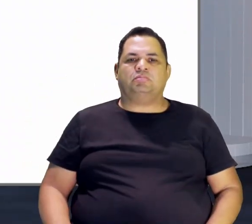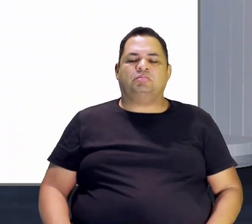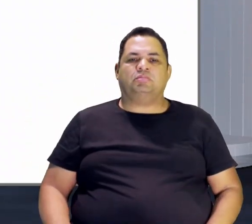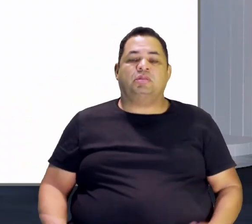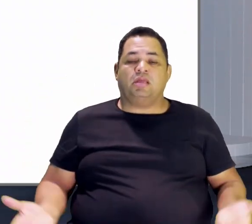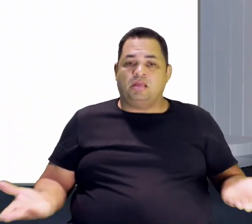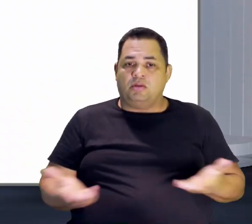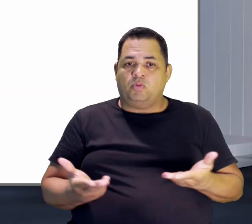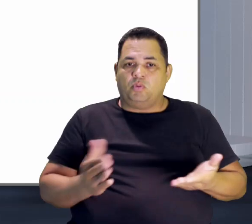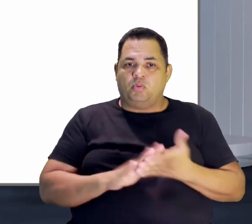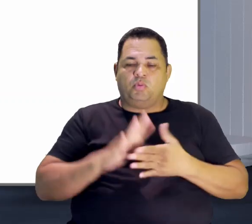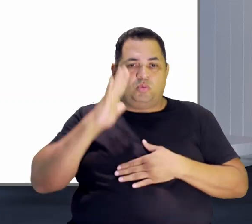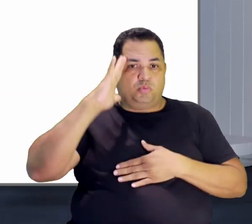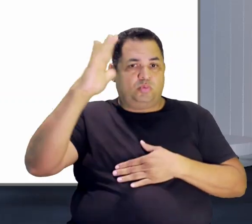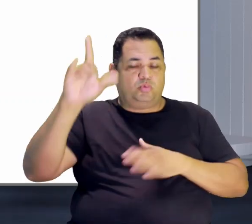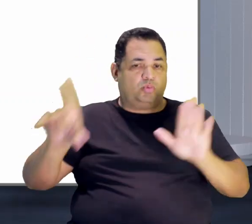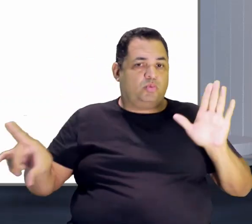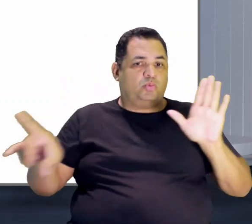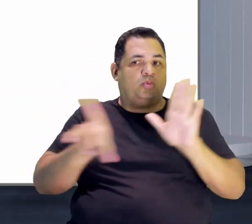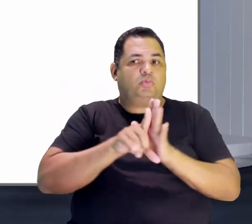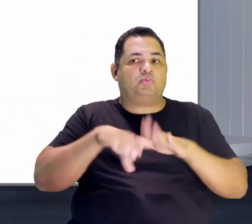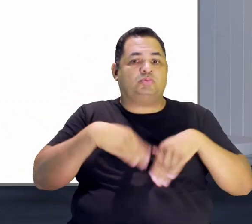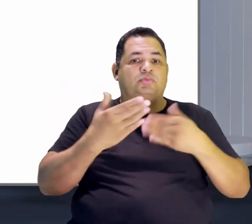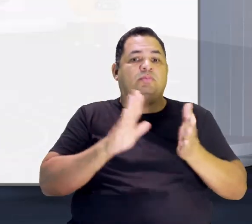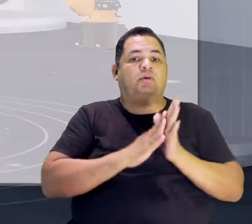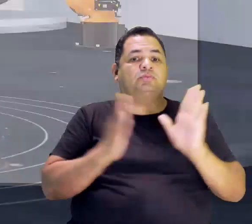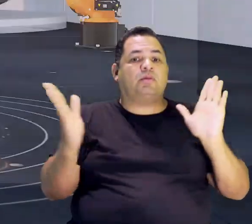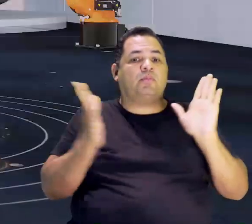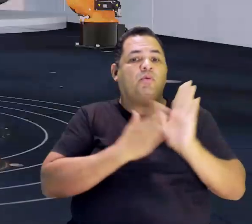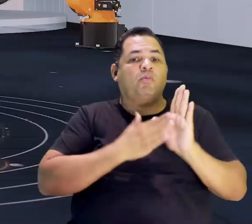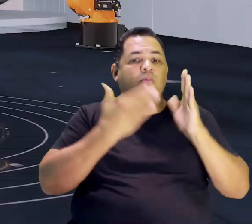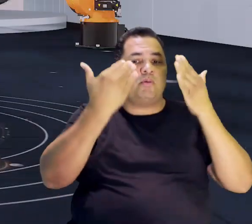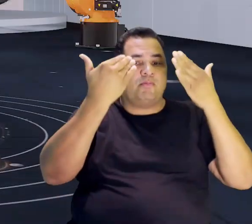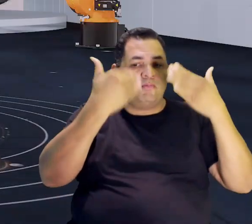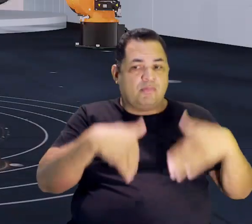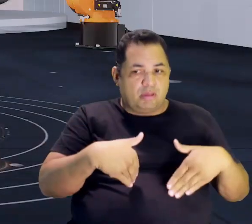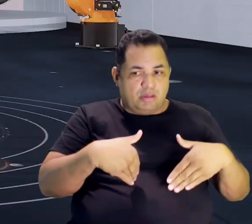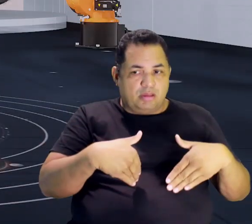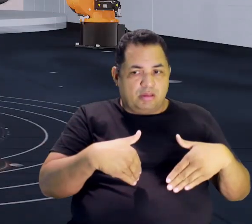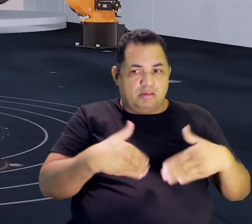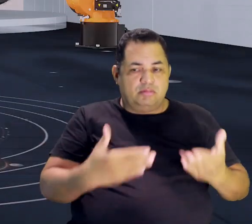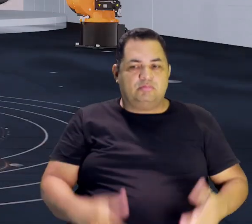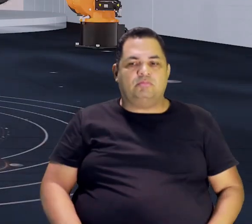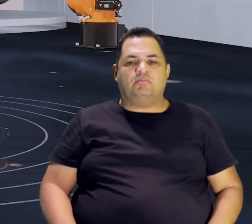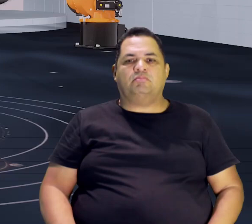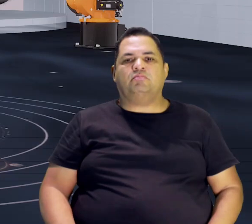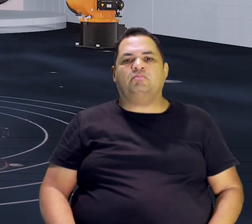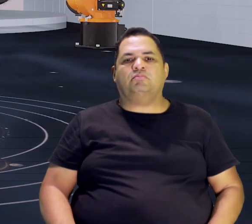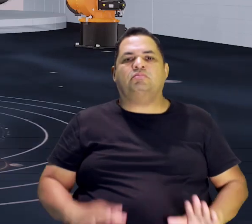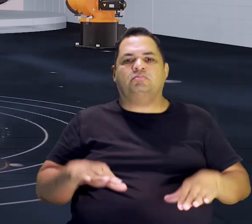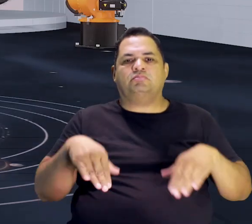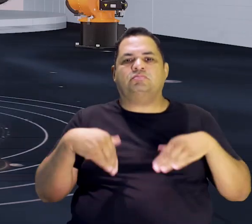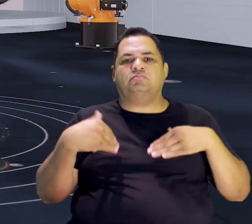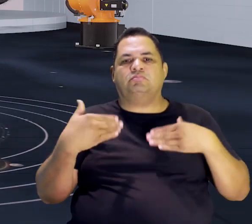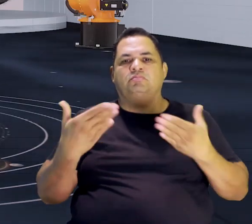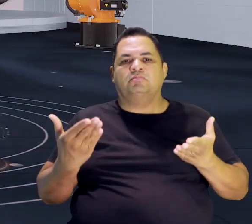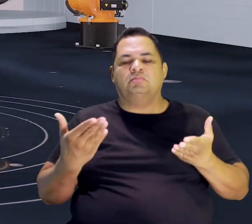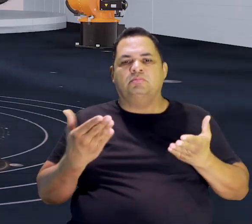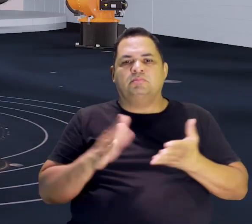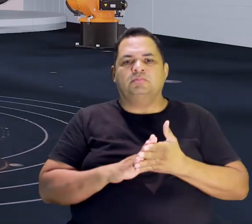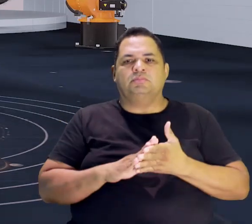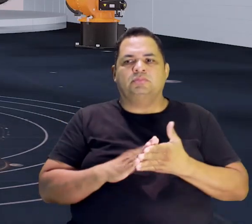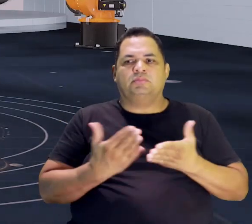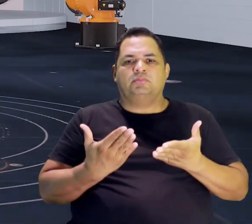teoria. A lei é quando você pode provar. Lembrando que quando aparecem outros elementos, você pode modificar